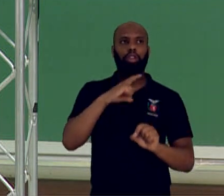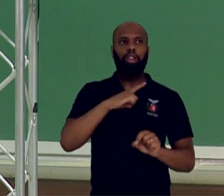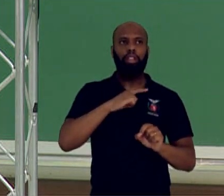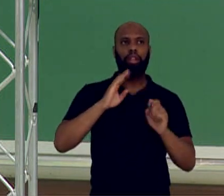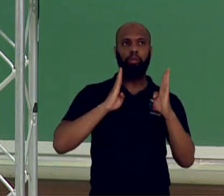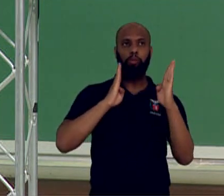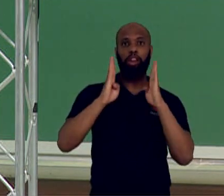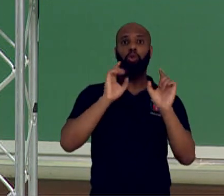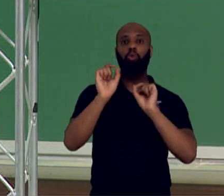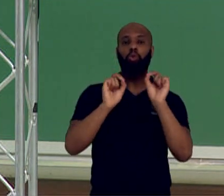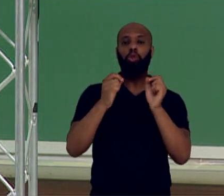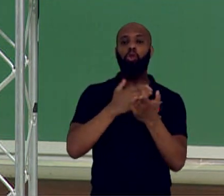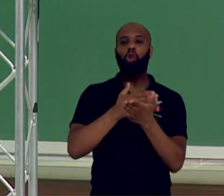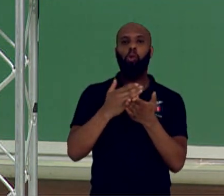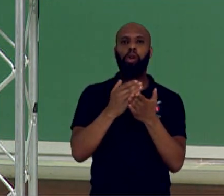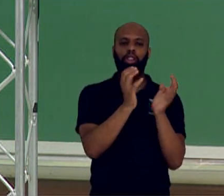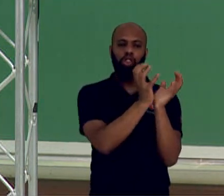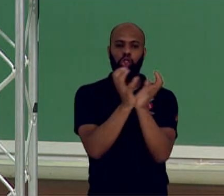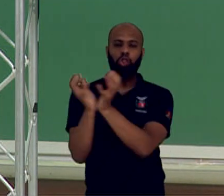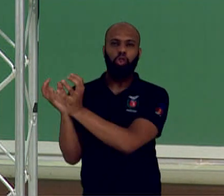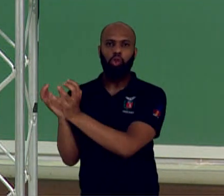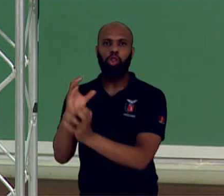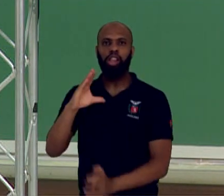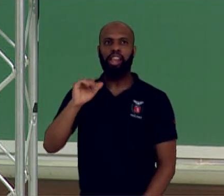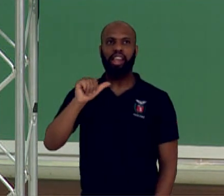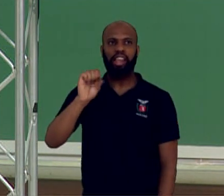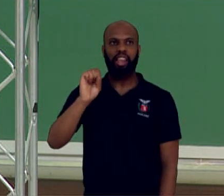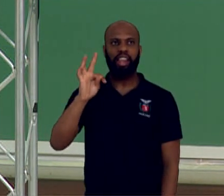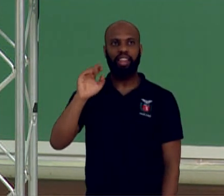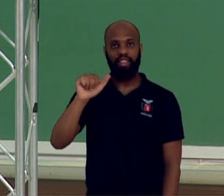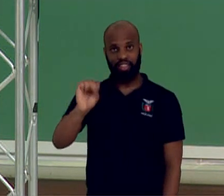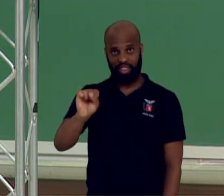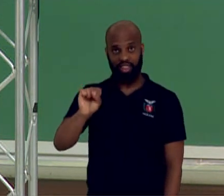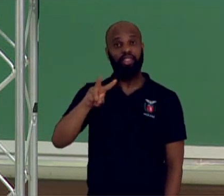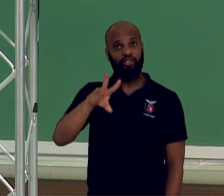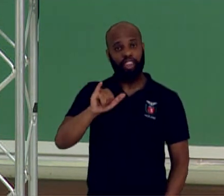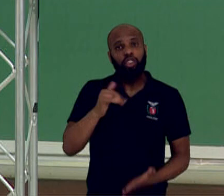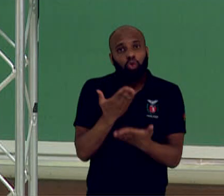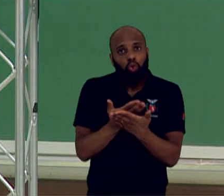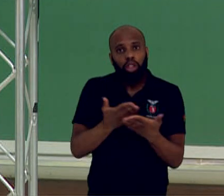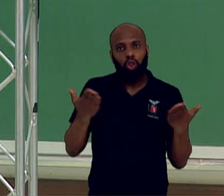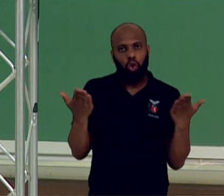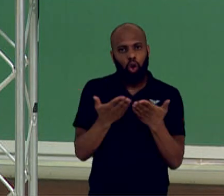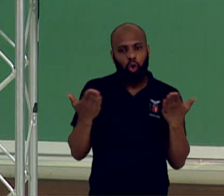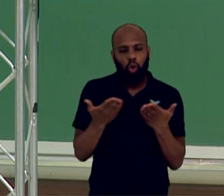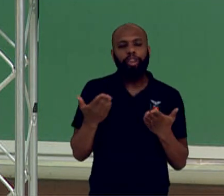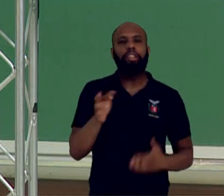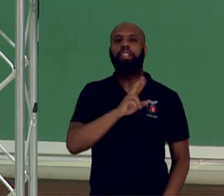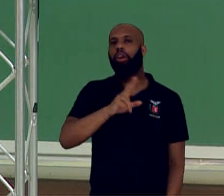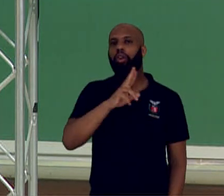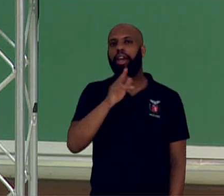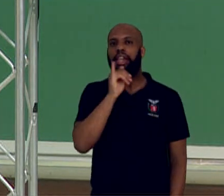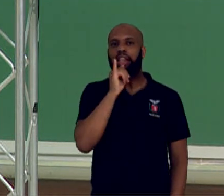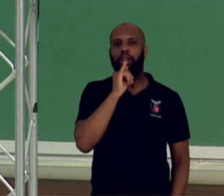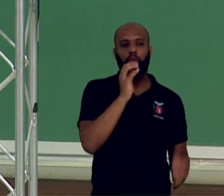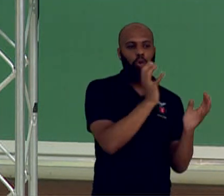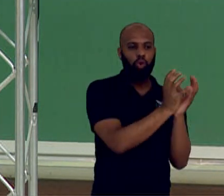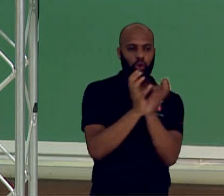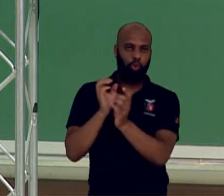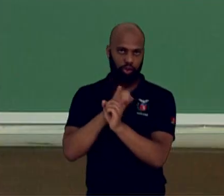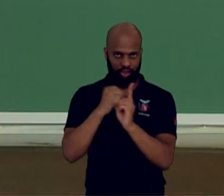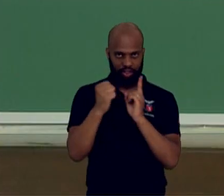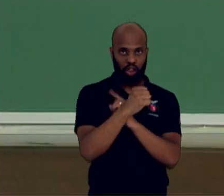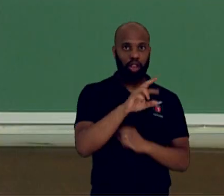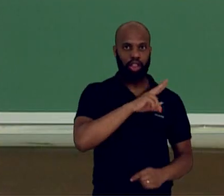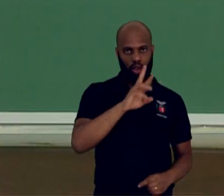de castas, que é um principal tema que nós vamos discutir na nossa aula. Eles não tinham uma espécie de classe